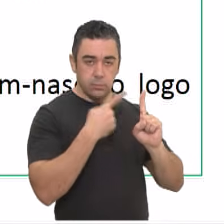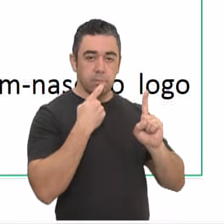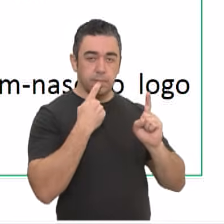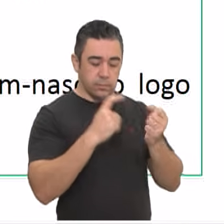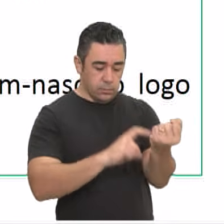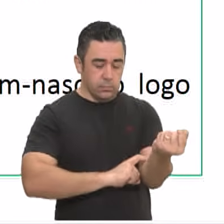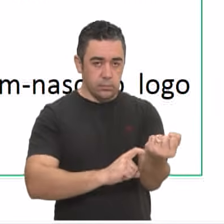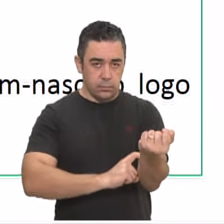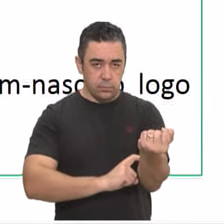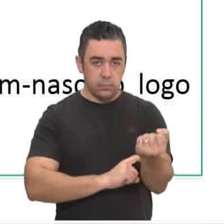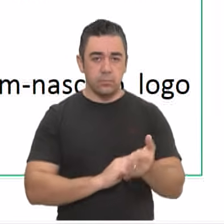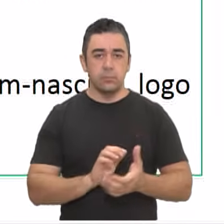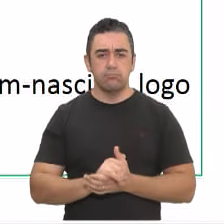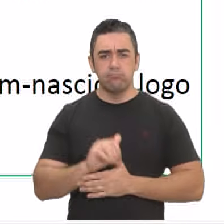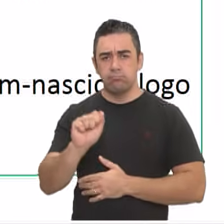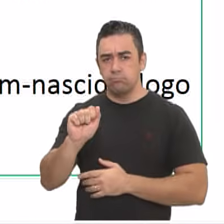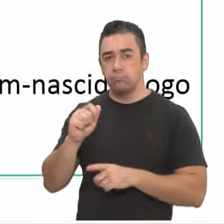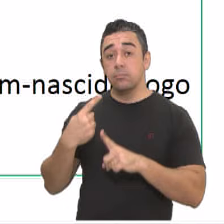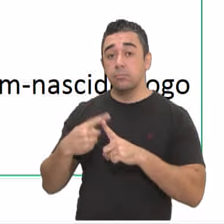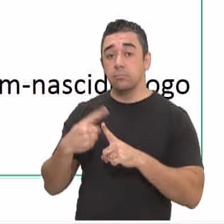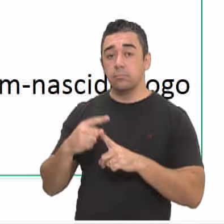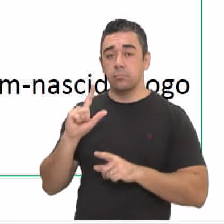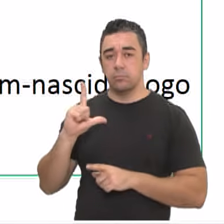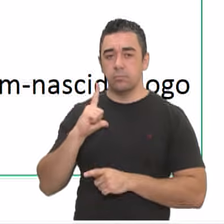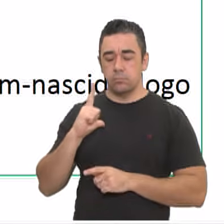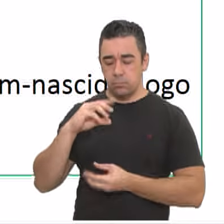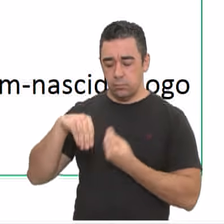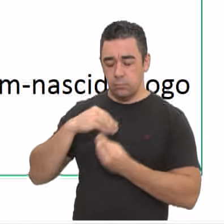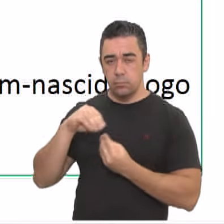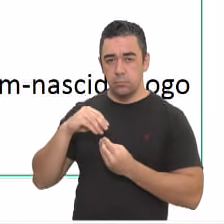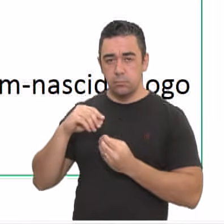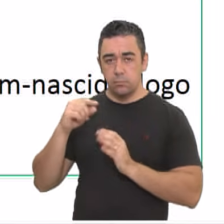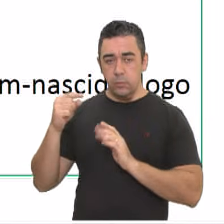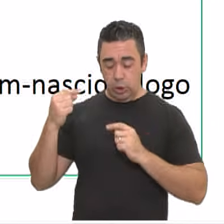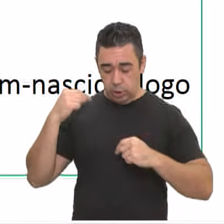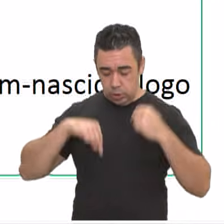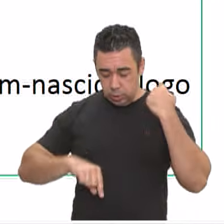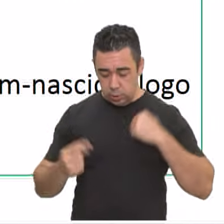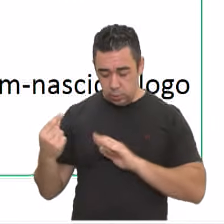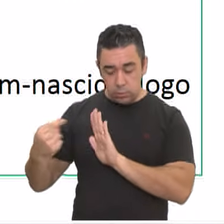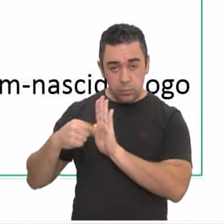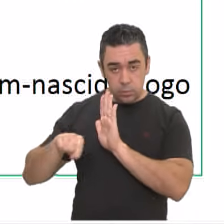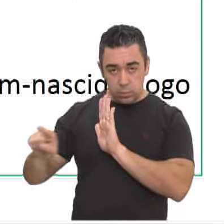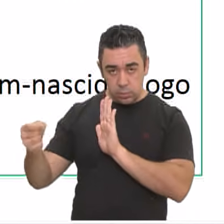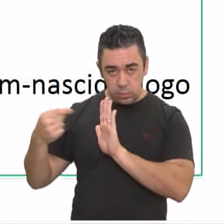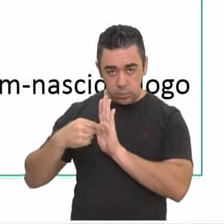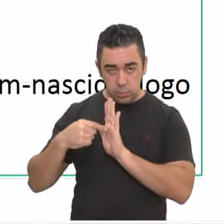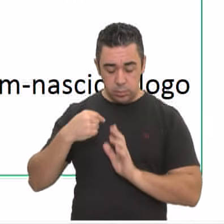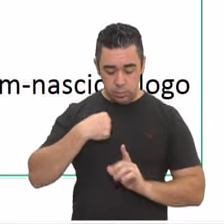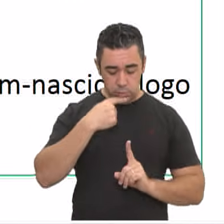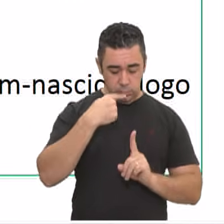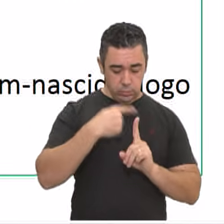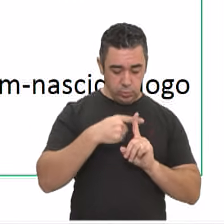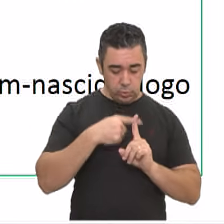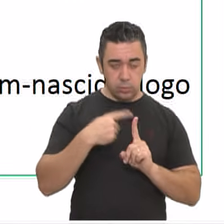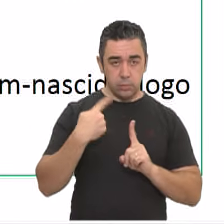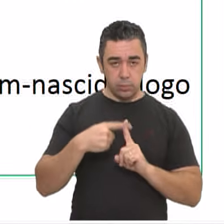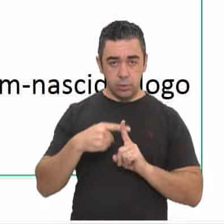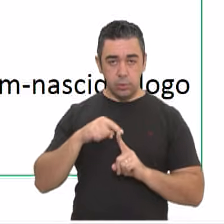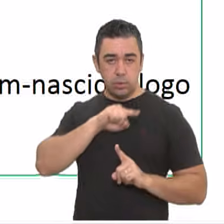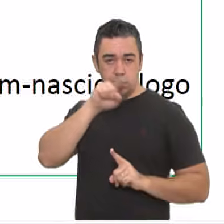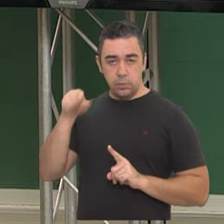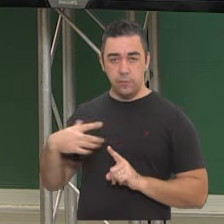eritroblastose fetal. Letra A. É causada por uma reação imunológica da gestante RH positivo devido à presença do feto